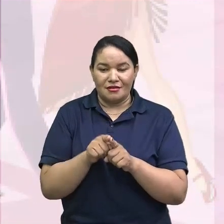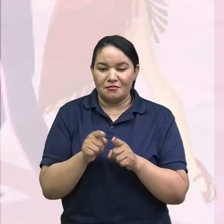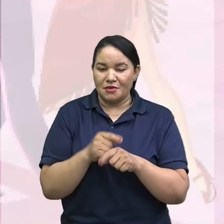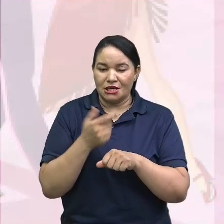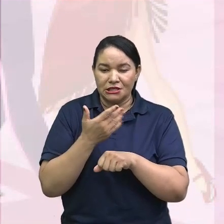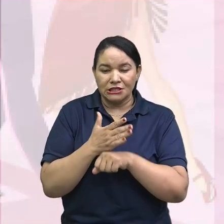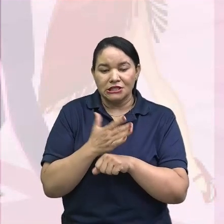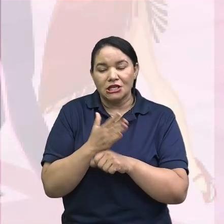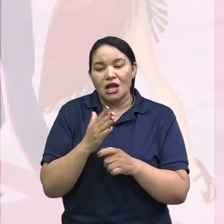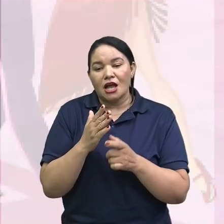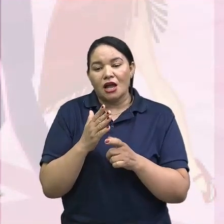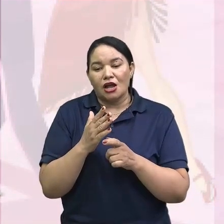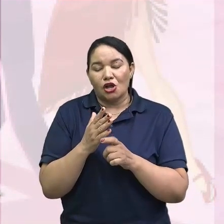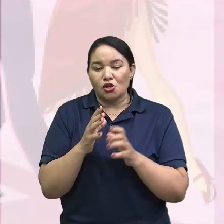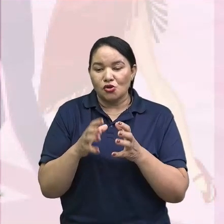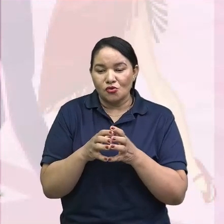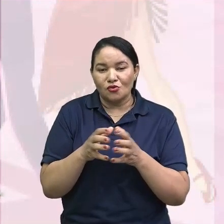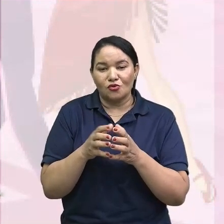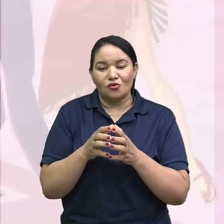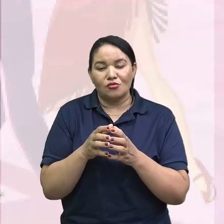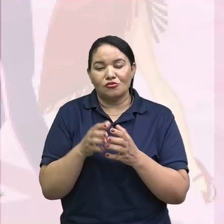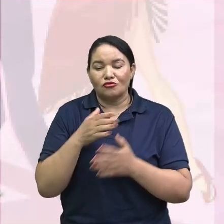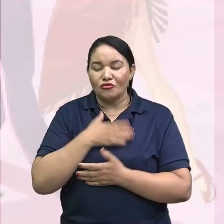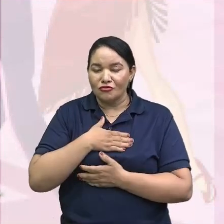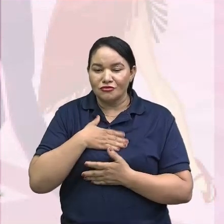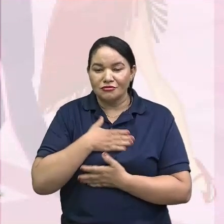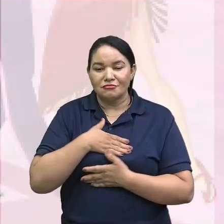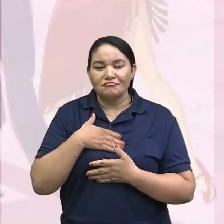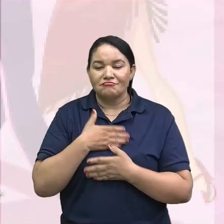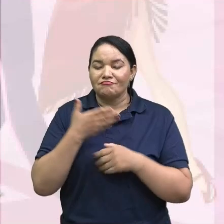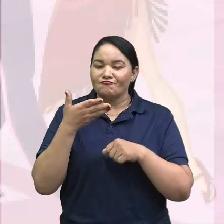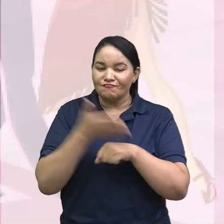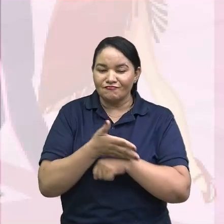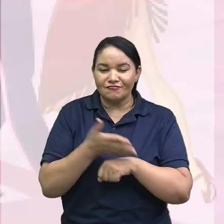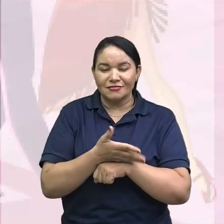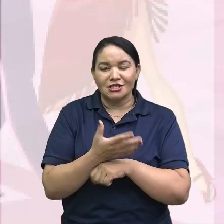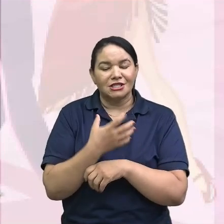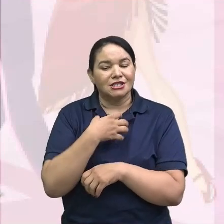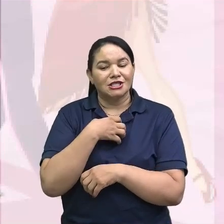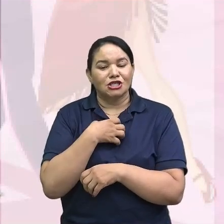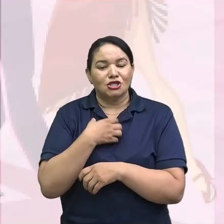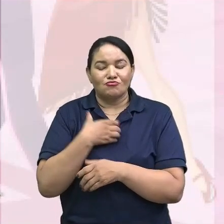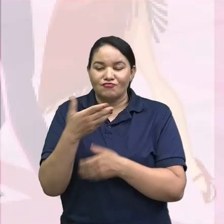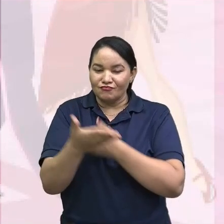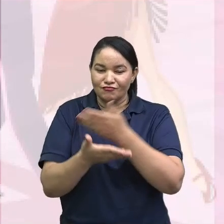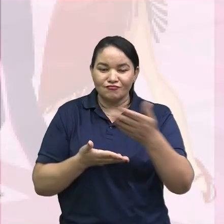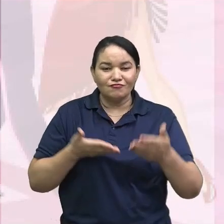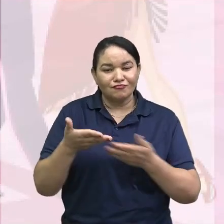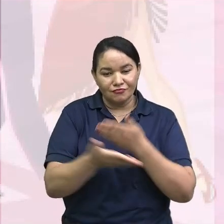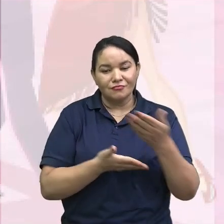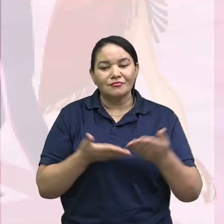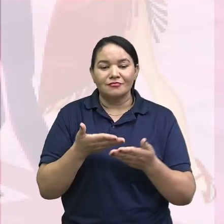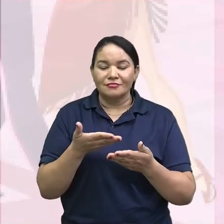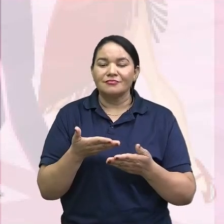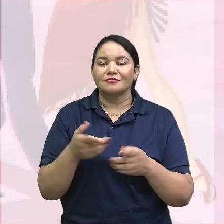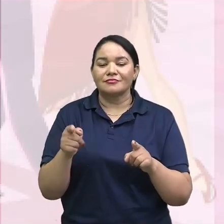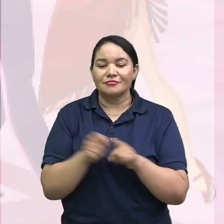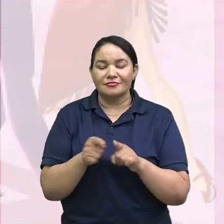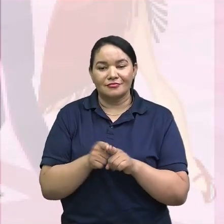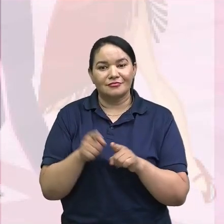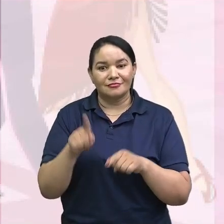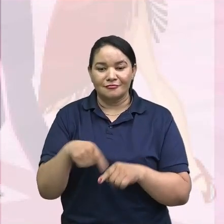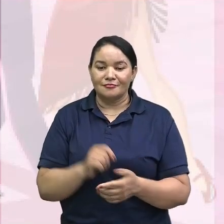questão do gosto, da participação, dessa sensação de partilha, de fraternizar,